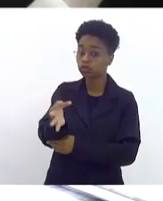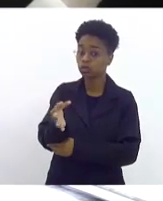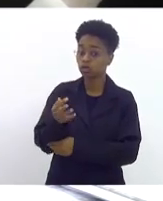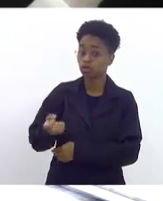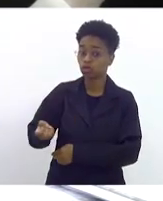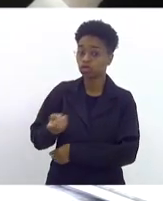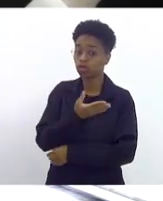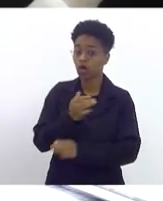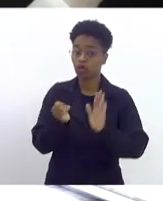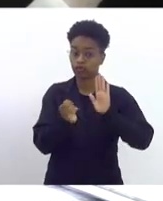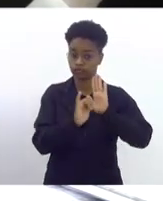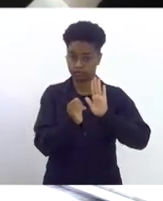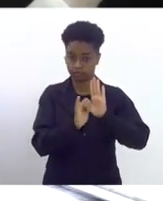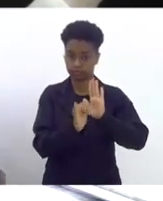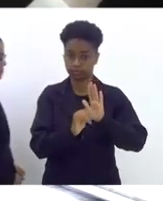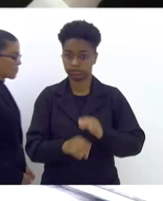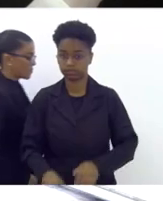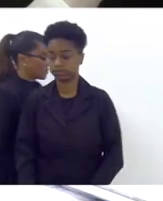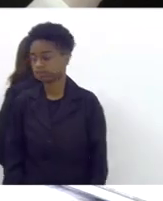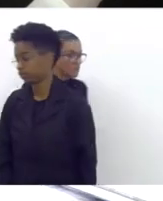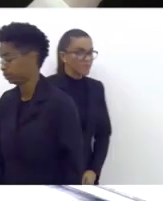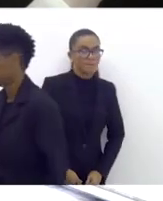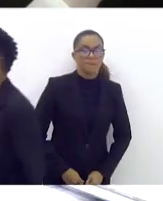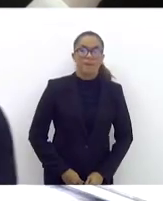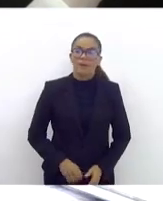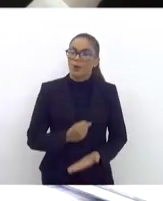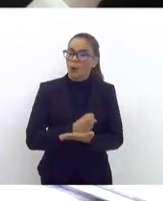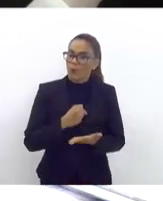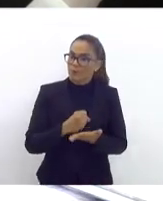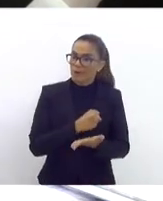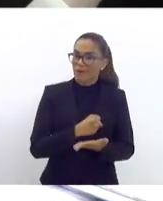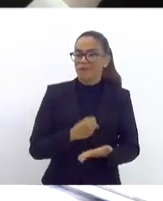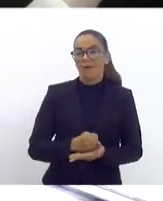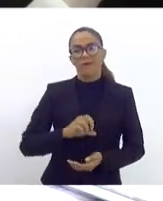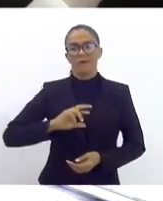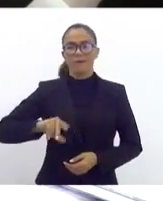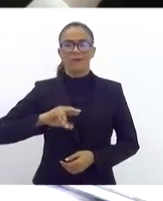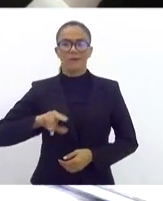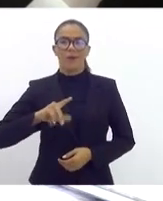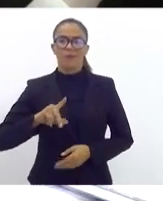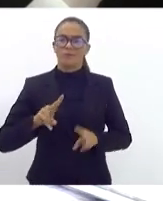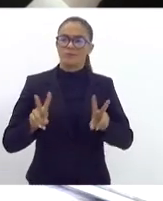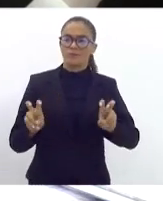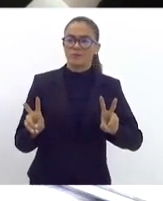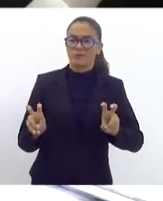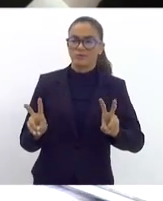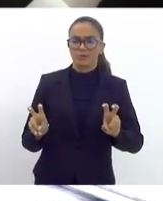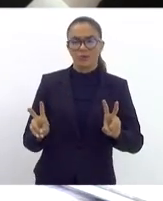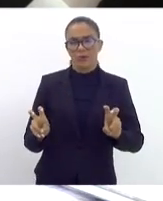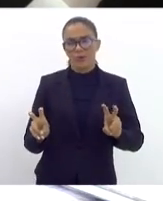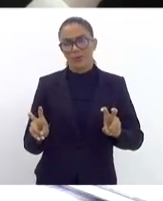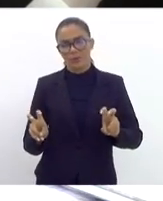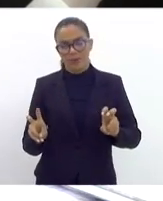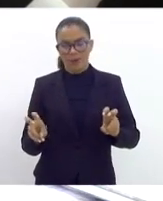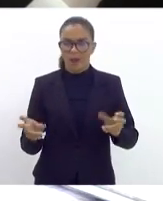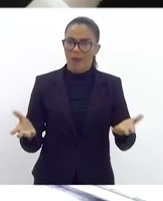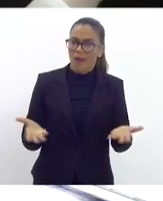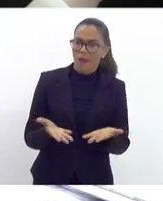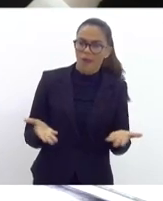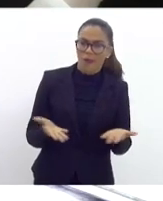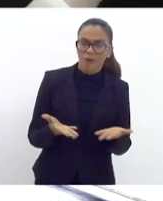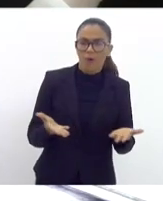novos editais de concessão e não sobre o jogo que está estabelecido